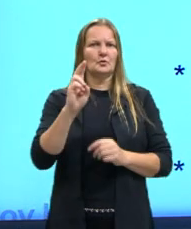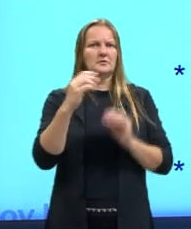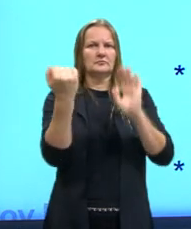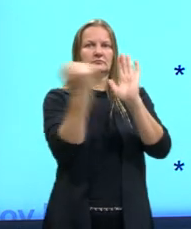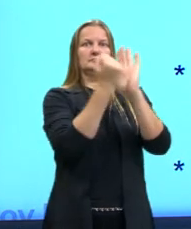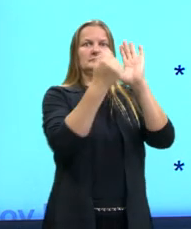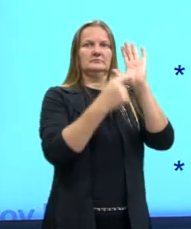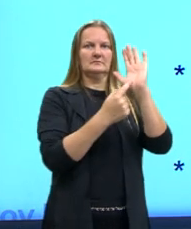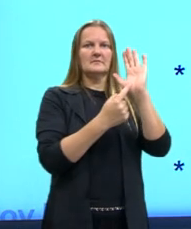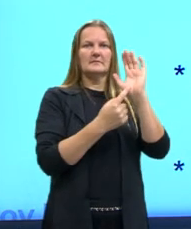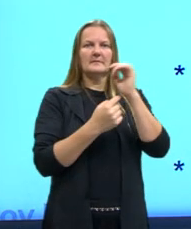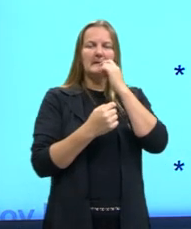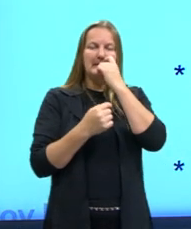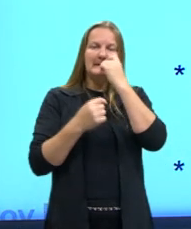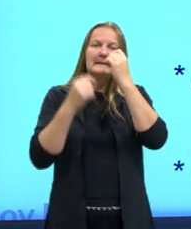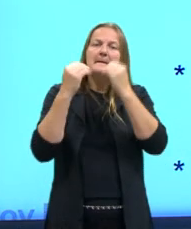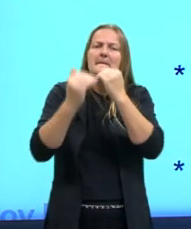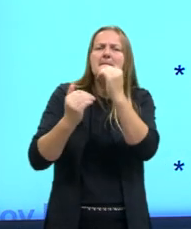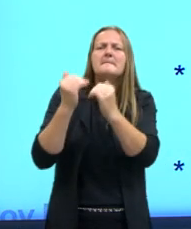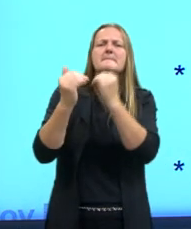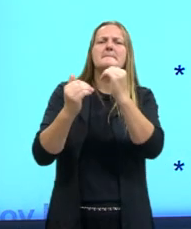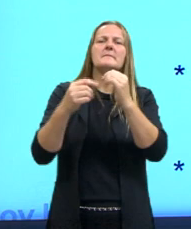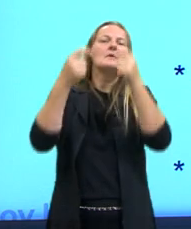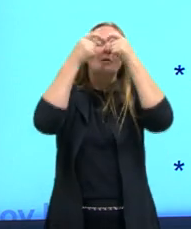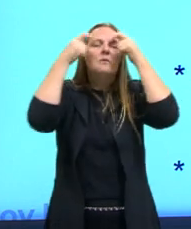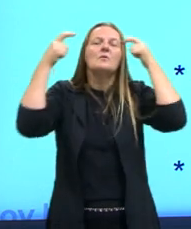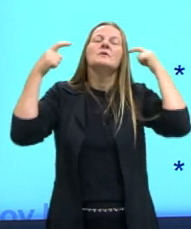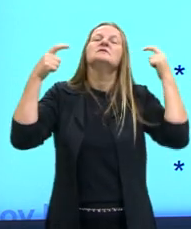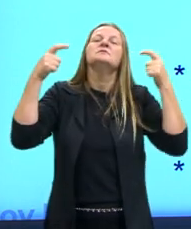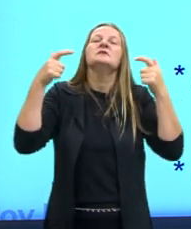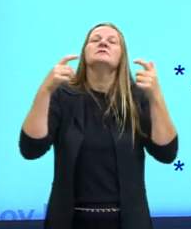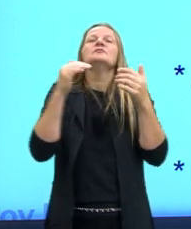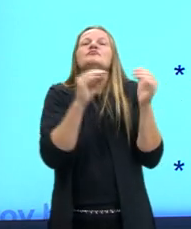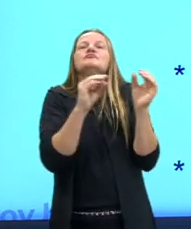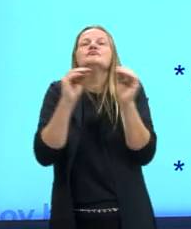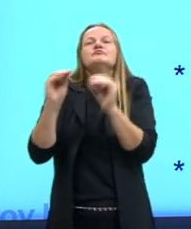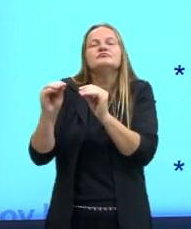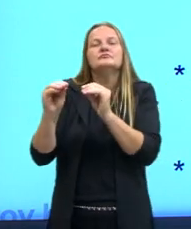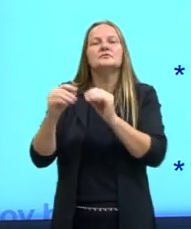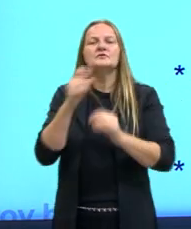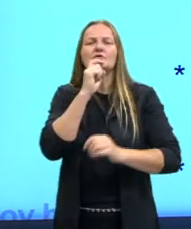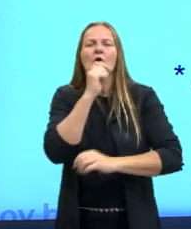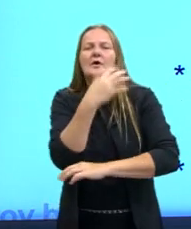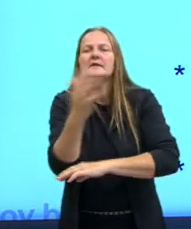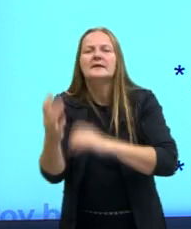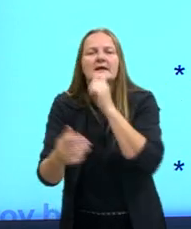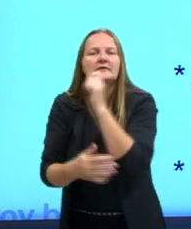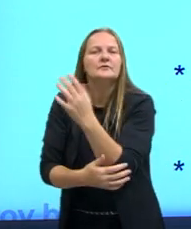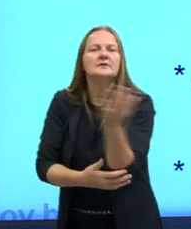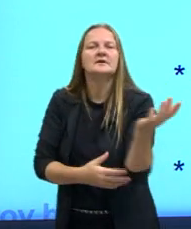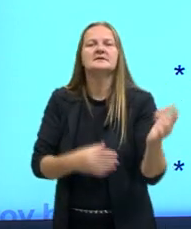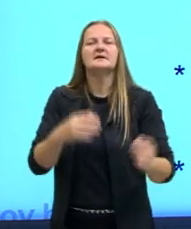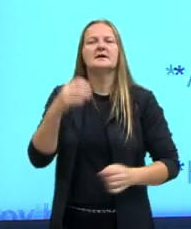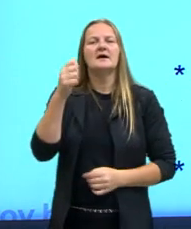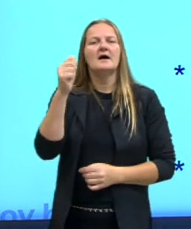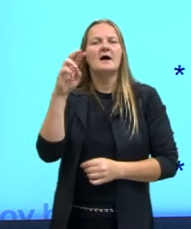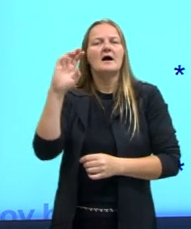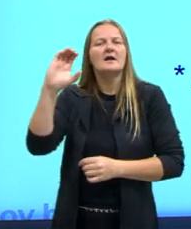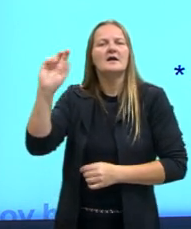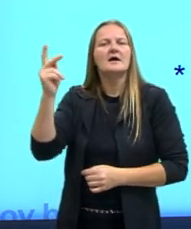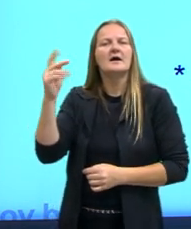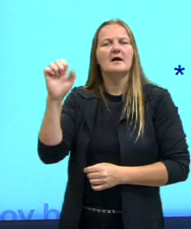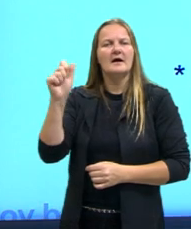antes Eles já começa a deslocar o conhecimento não mais voltada a natureza Archer quebra as coisas